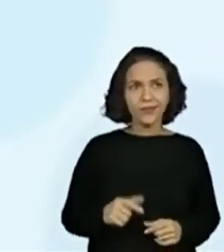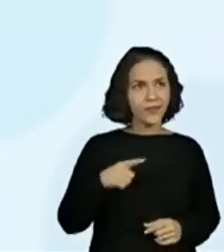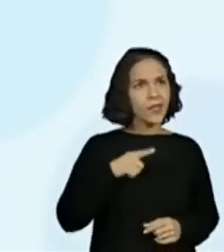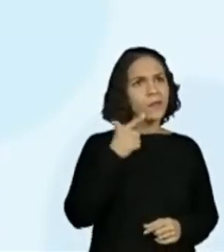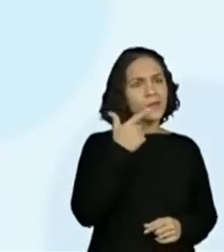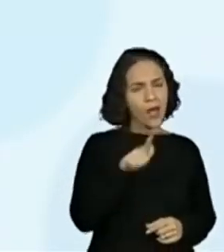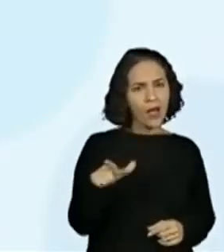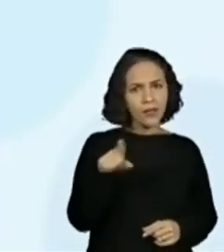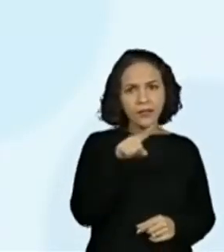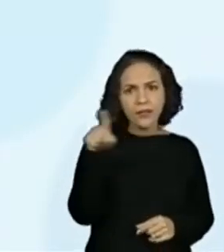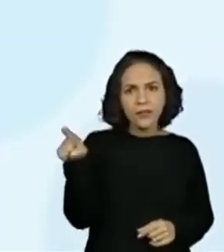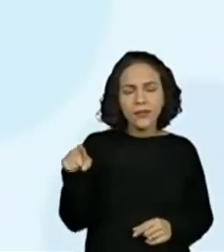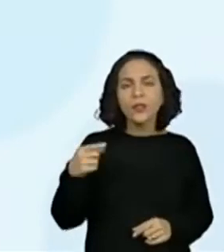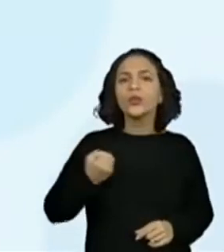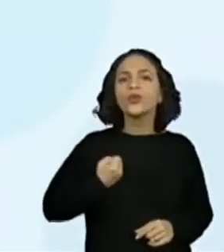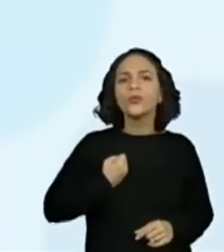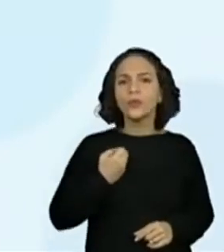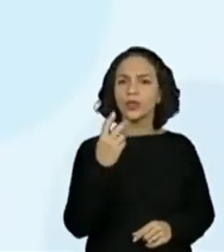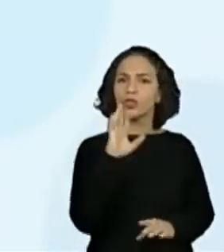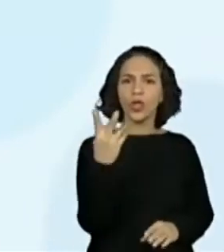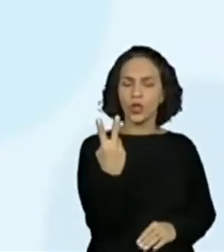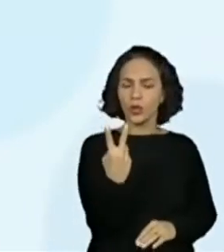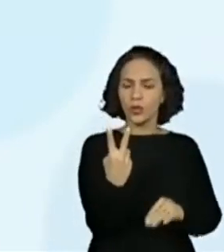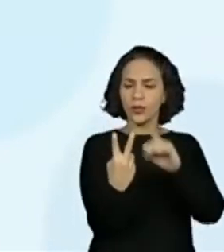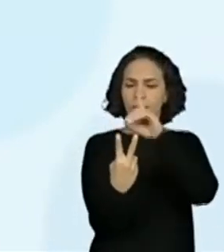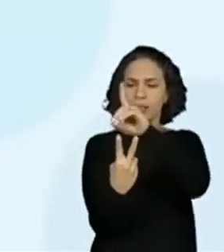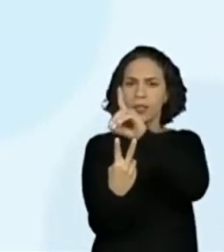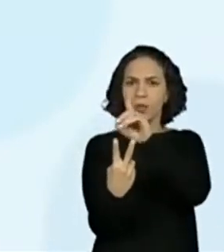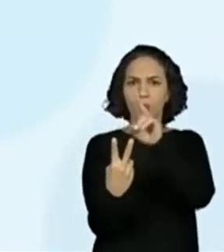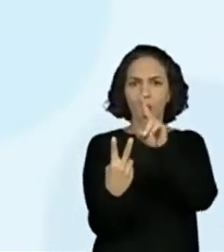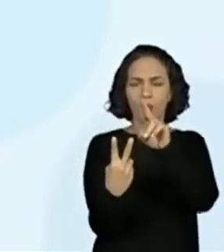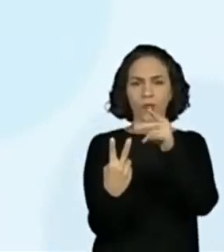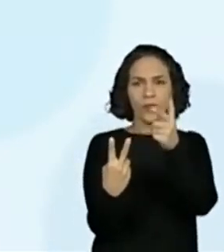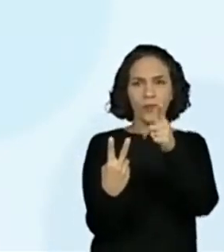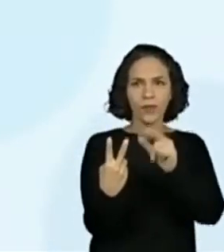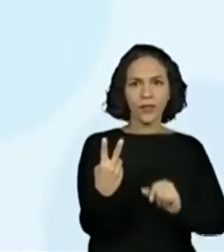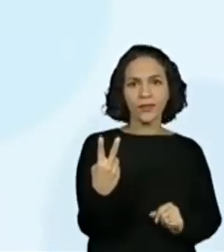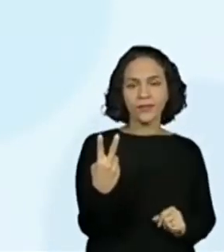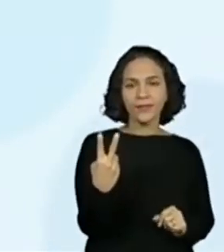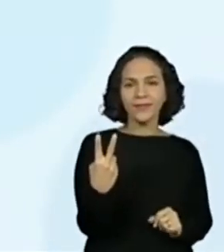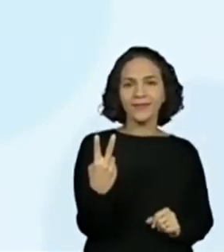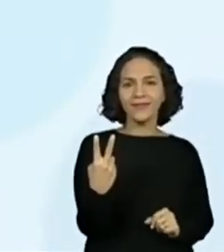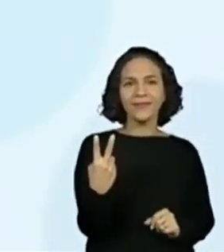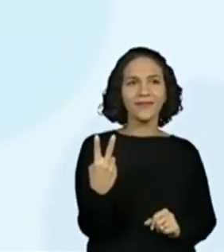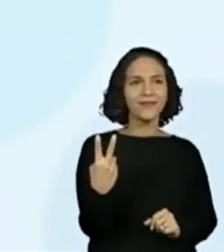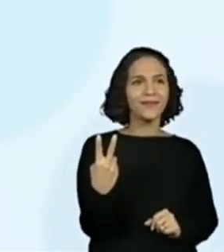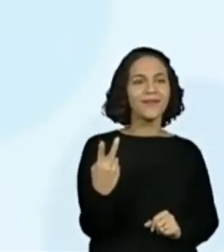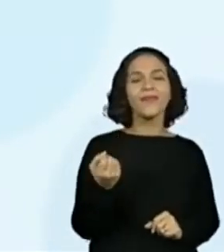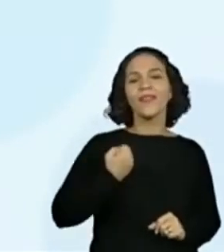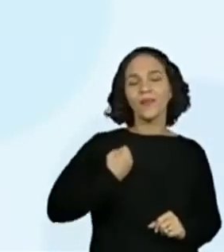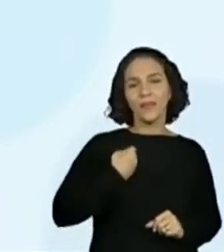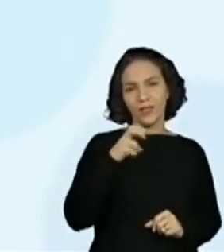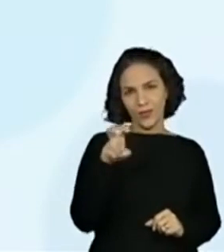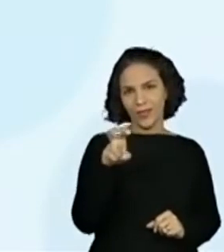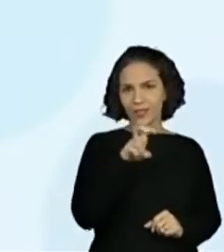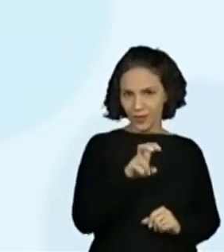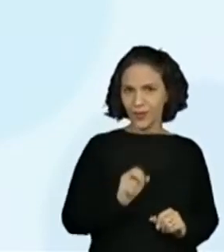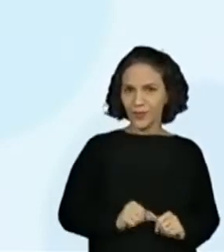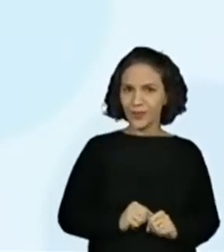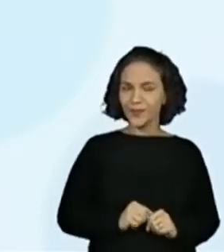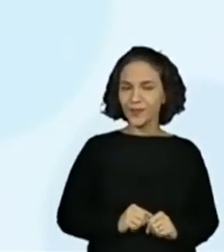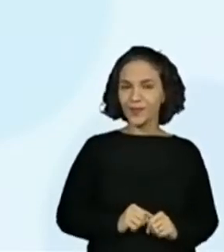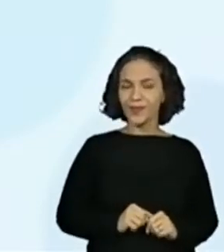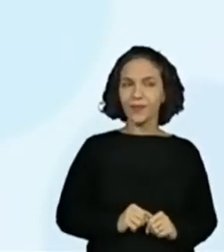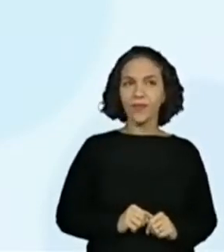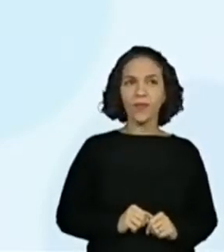algum número aí que tenha apenas dois algarismos? Não, então o menor é 55. Muito bem. Agora nós vamos